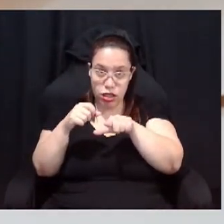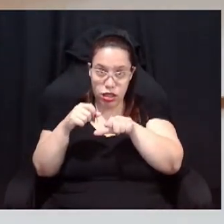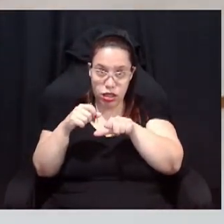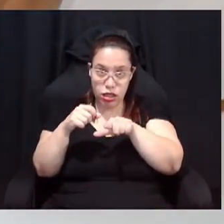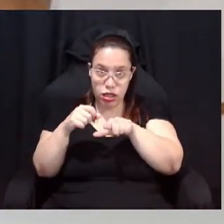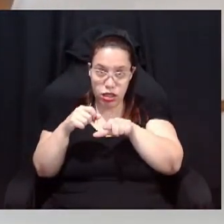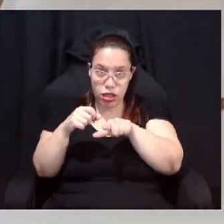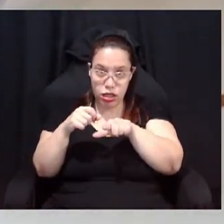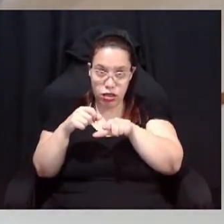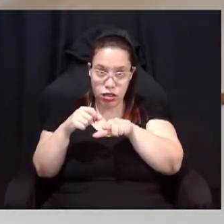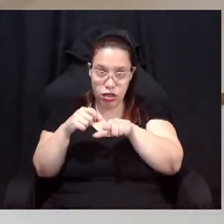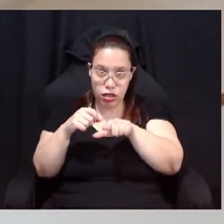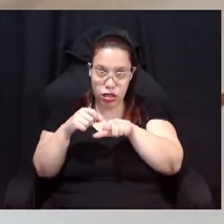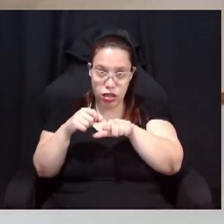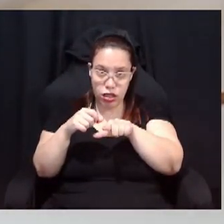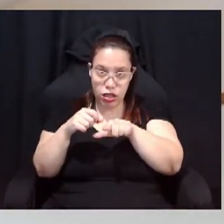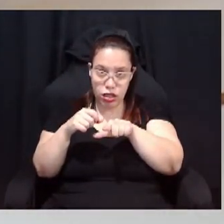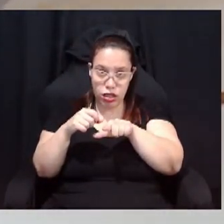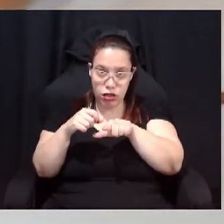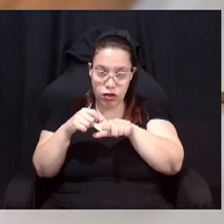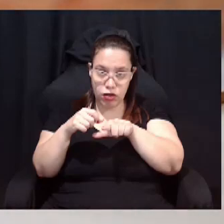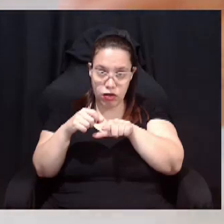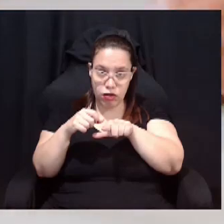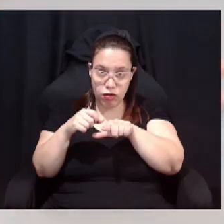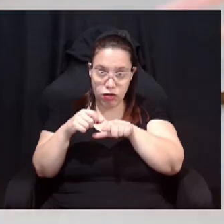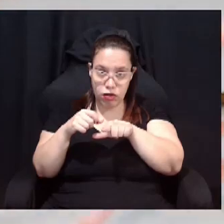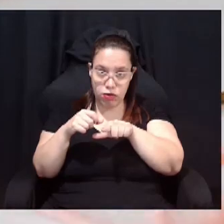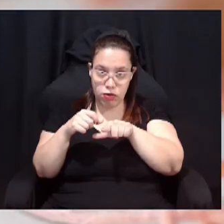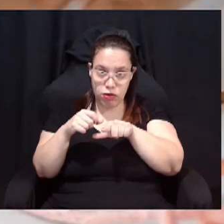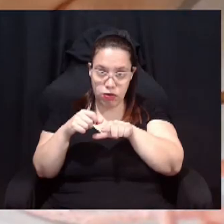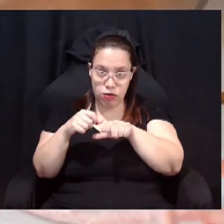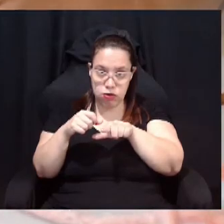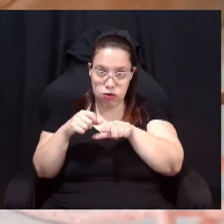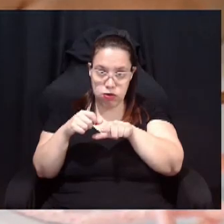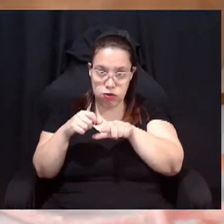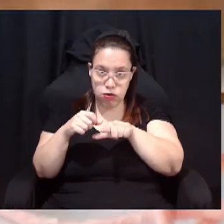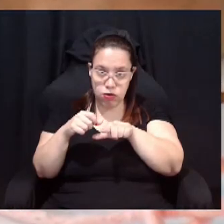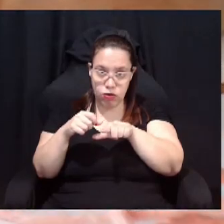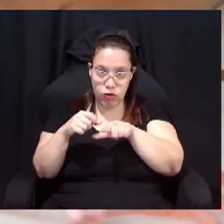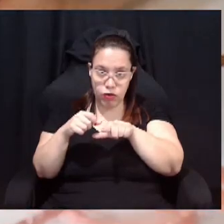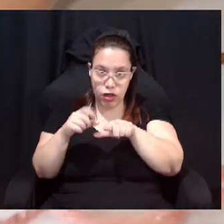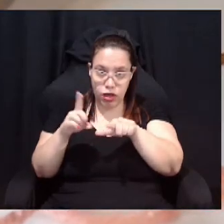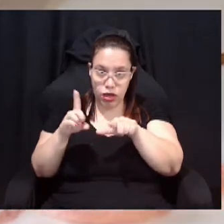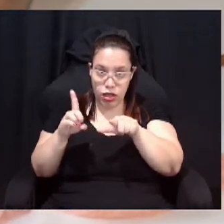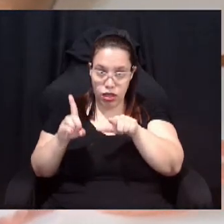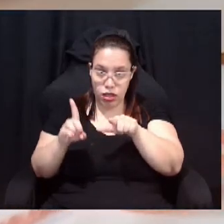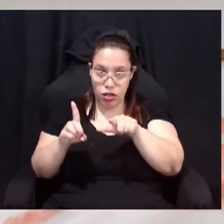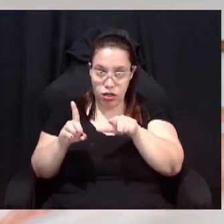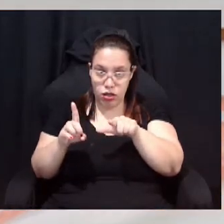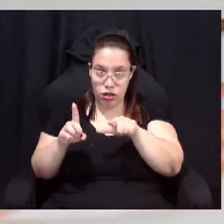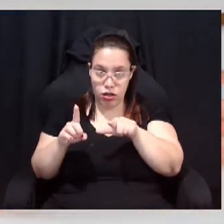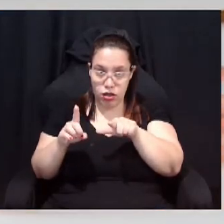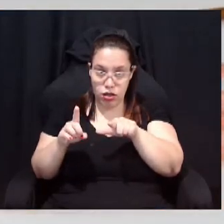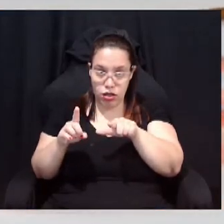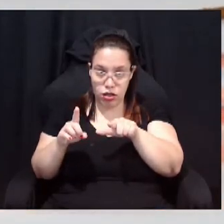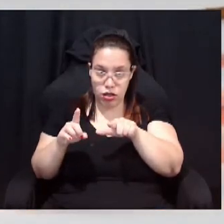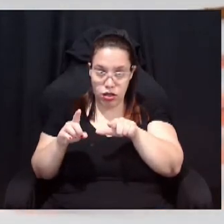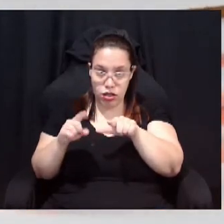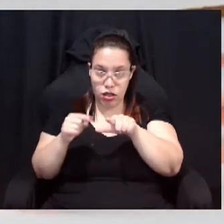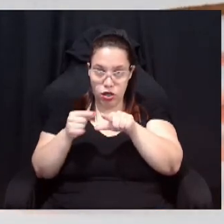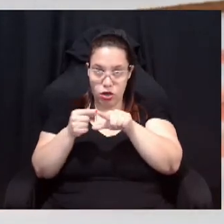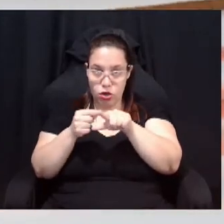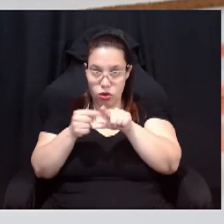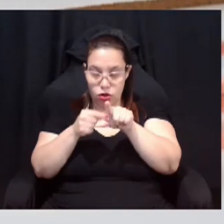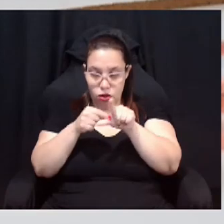abracinho nessas perninhas do meio, com a nossa linha da direita. Então eu formei um sanduichinho aqui, ó.